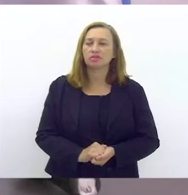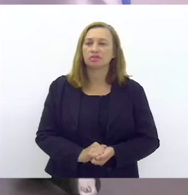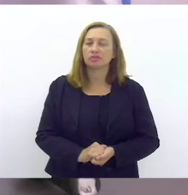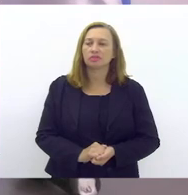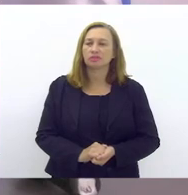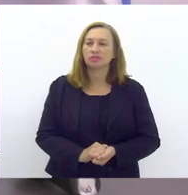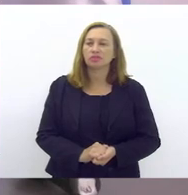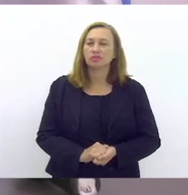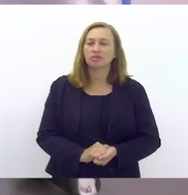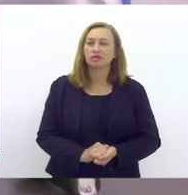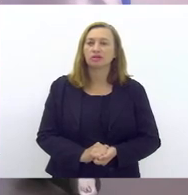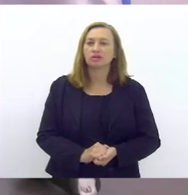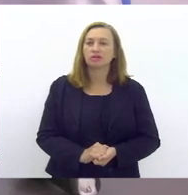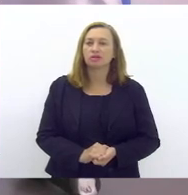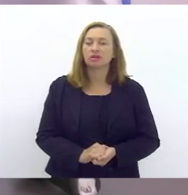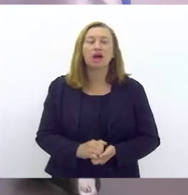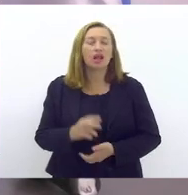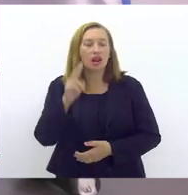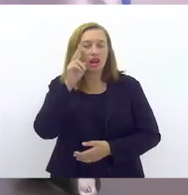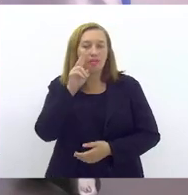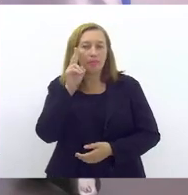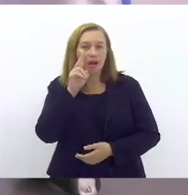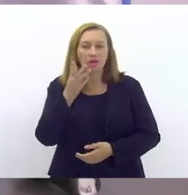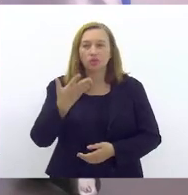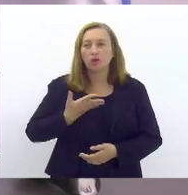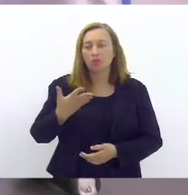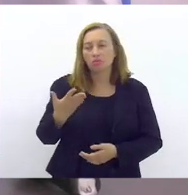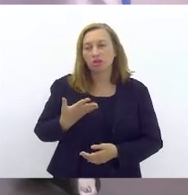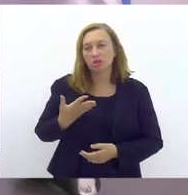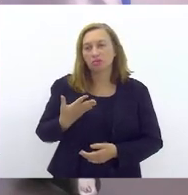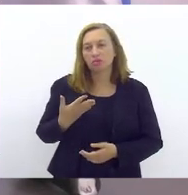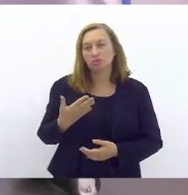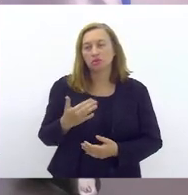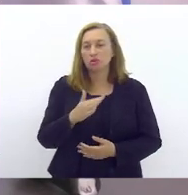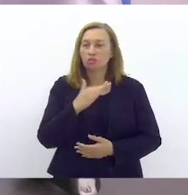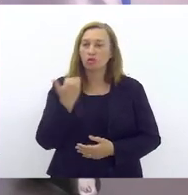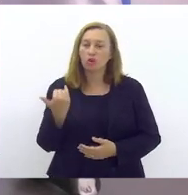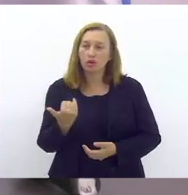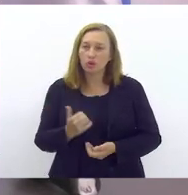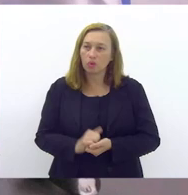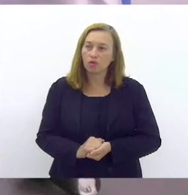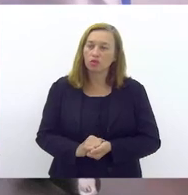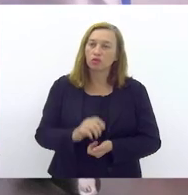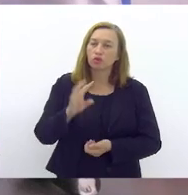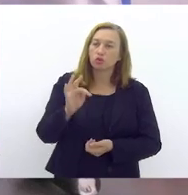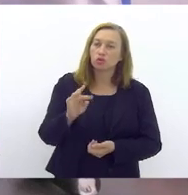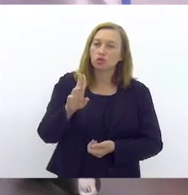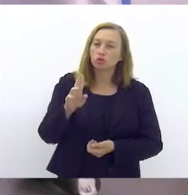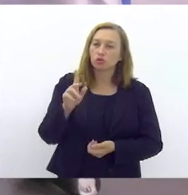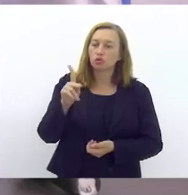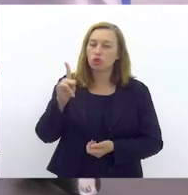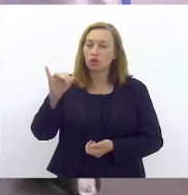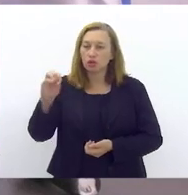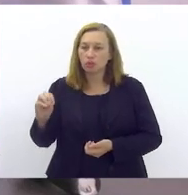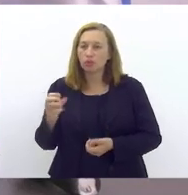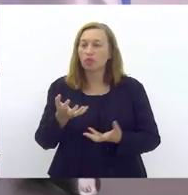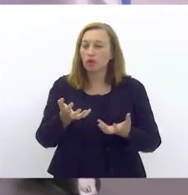a lembrança de um companheiro muito querido que nos deixou recentemente, o companheiro Túlio Paulino. Eu